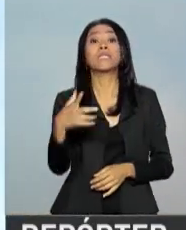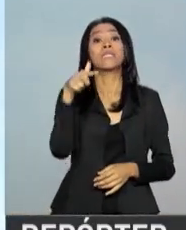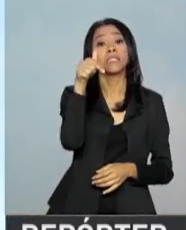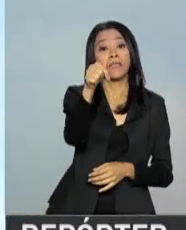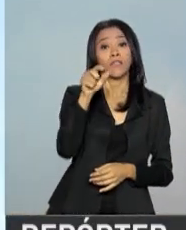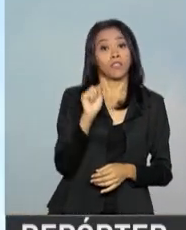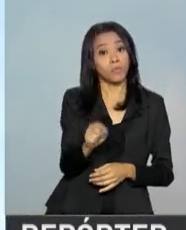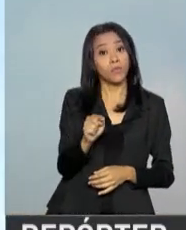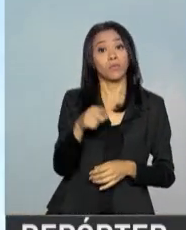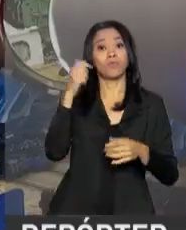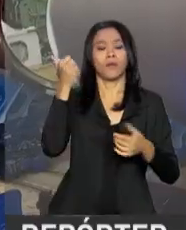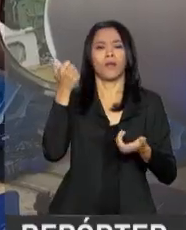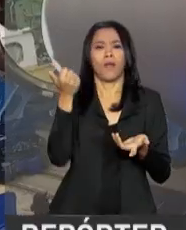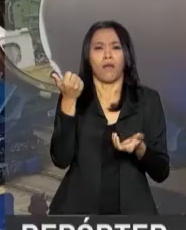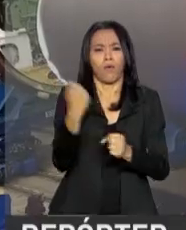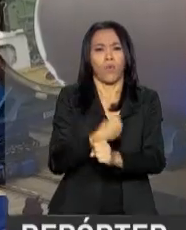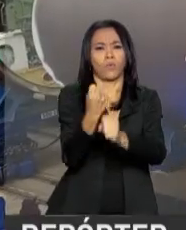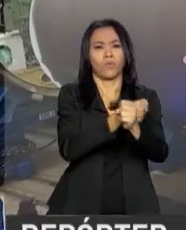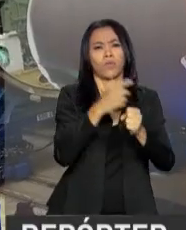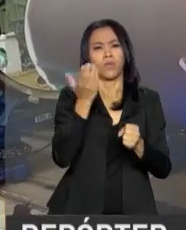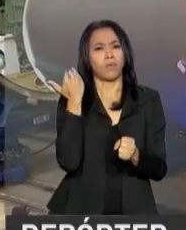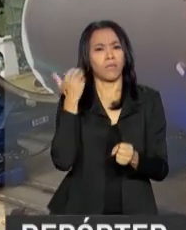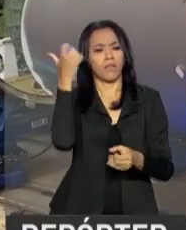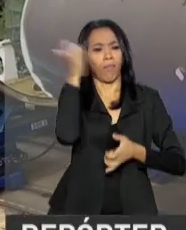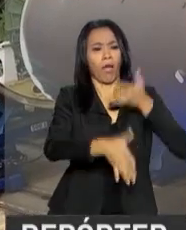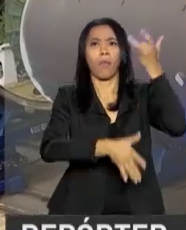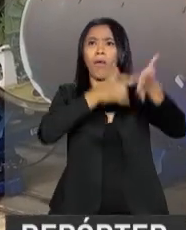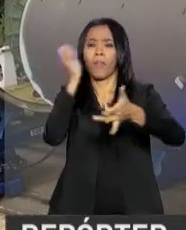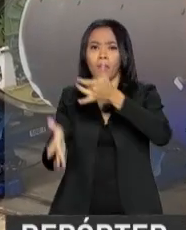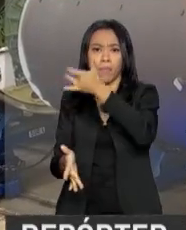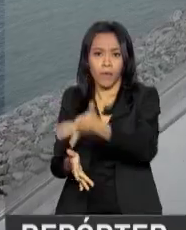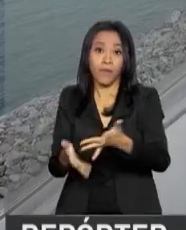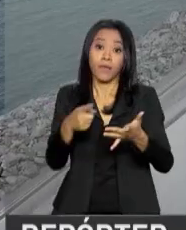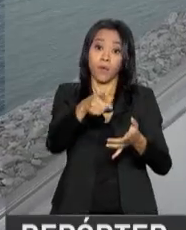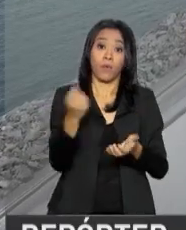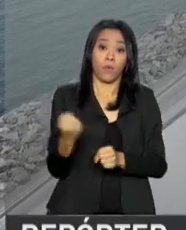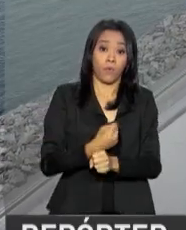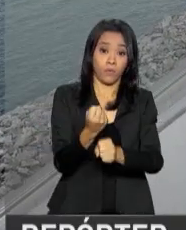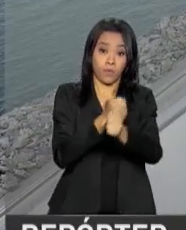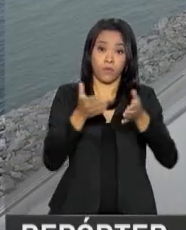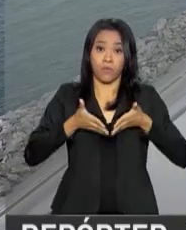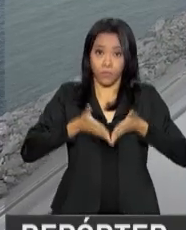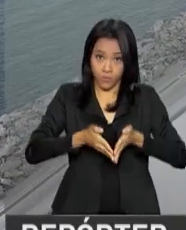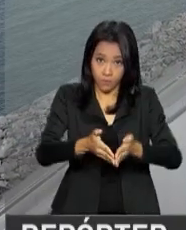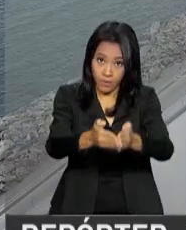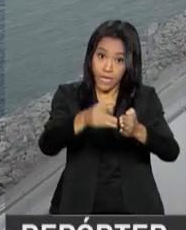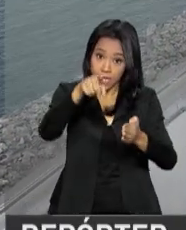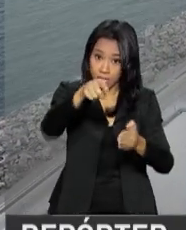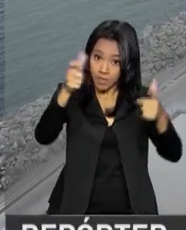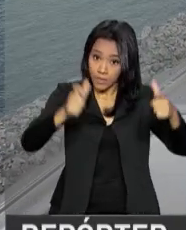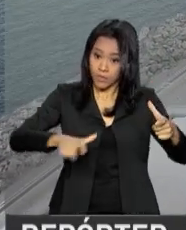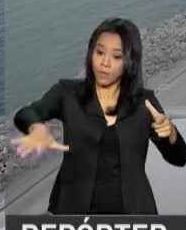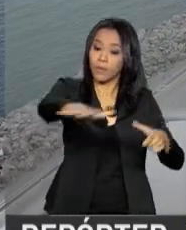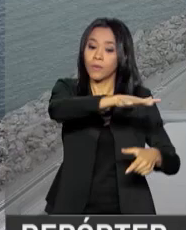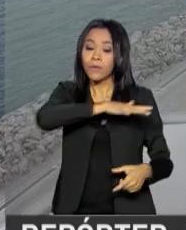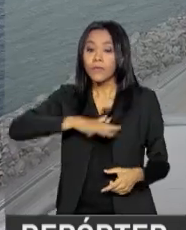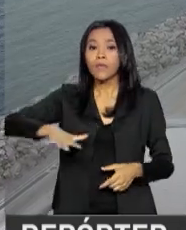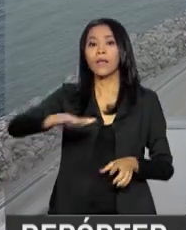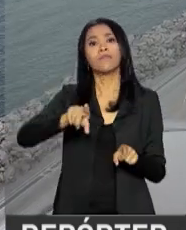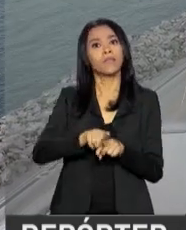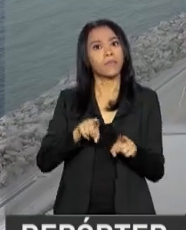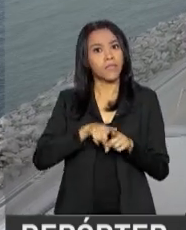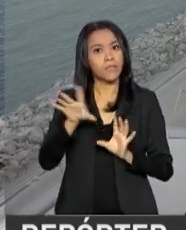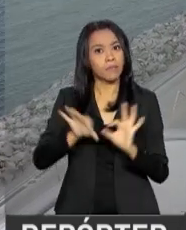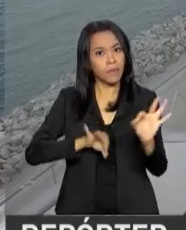que estavam paralisadas. Além da construção de submarinos, o complexo naval de Itaguaí também está se preparando